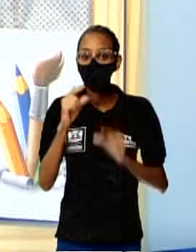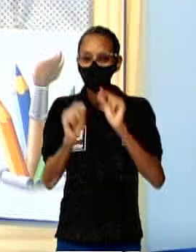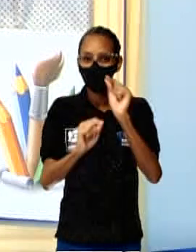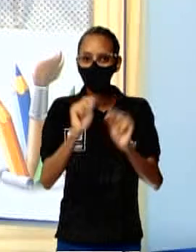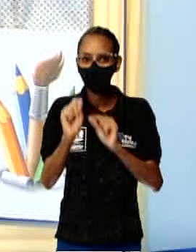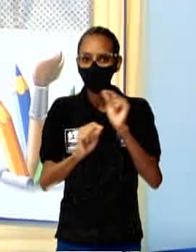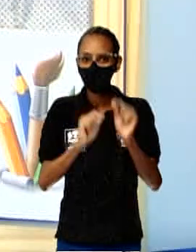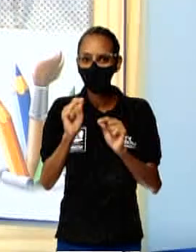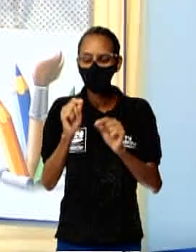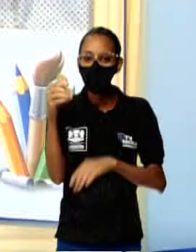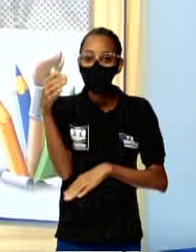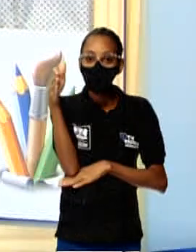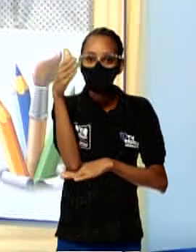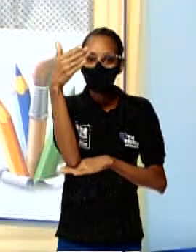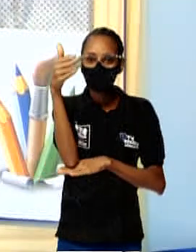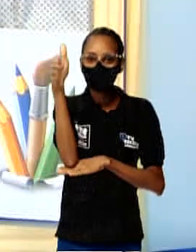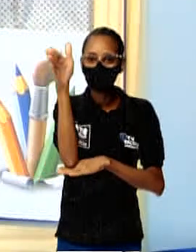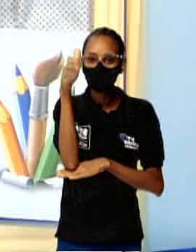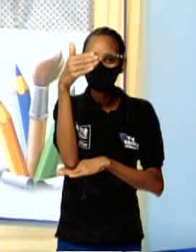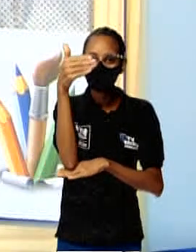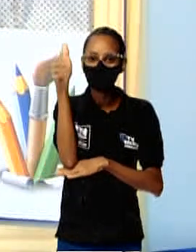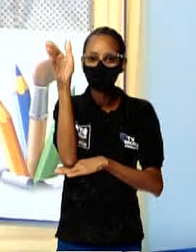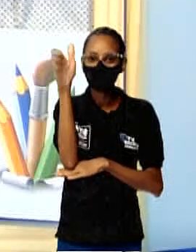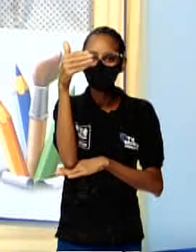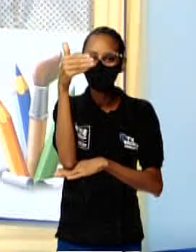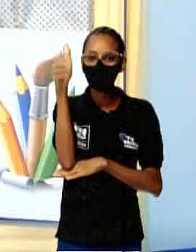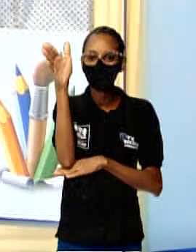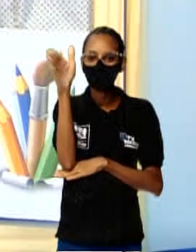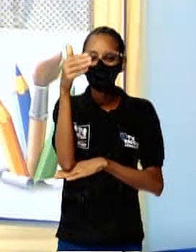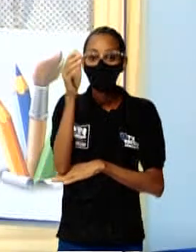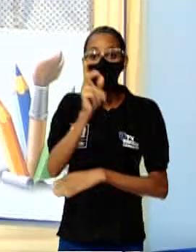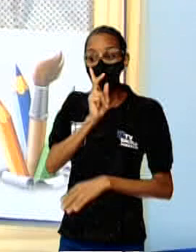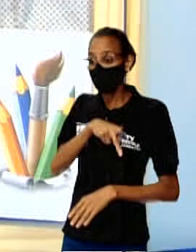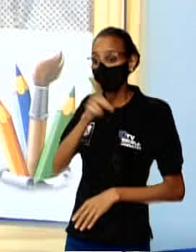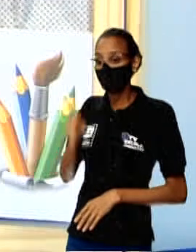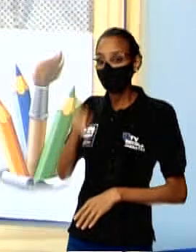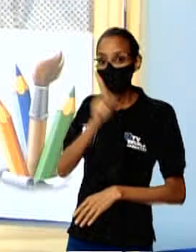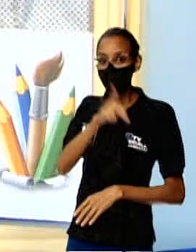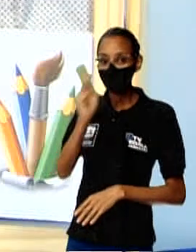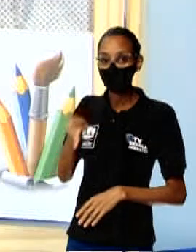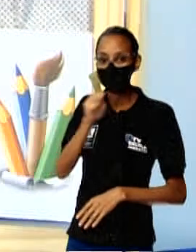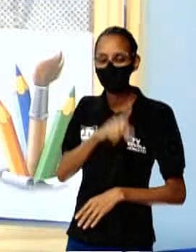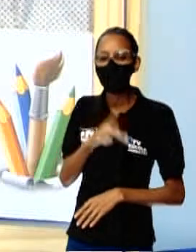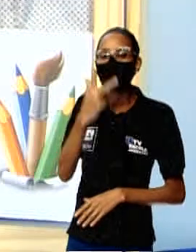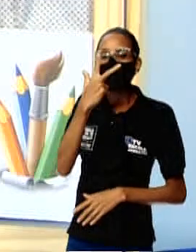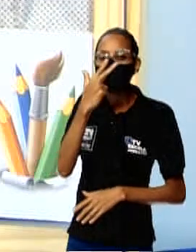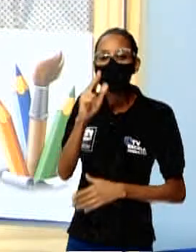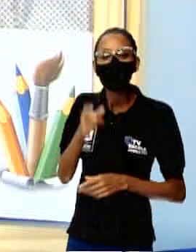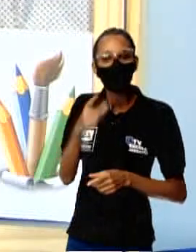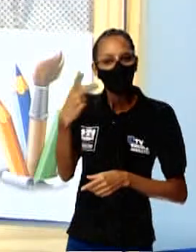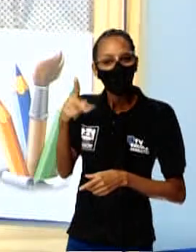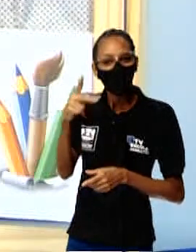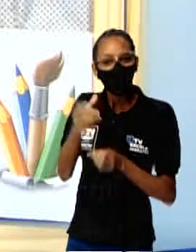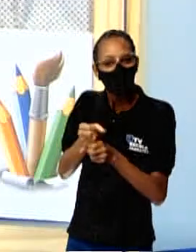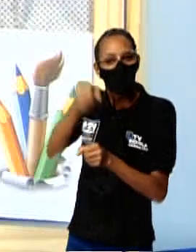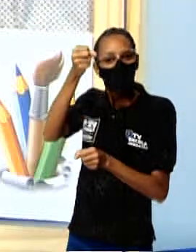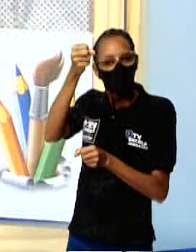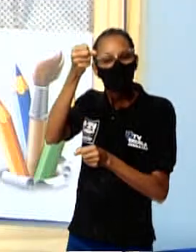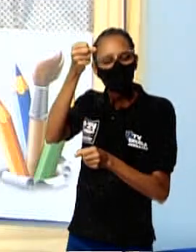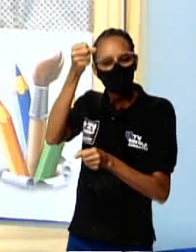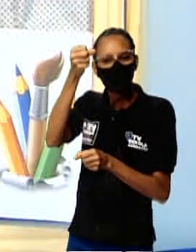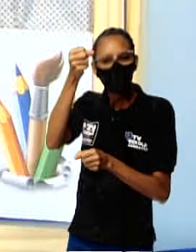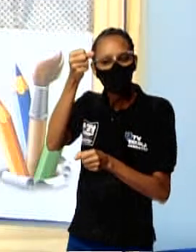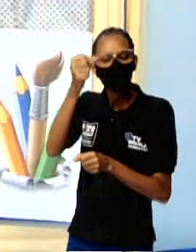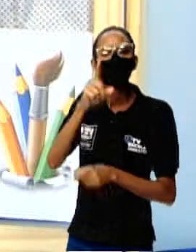Juca uma bandeira rósea o Juca não brinca nunca